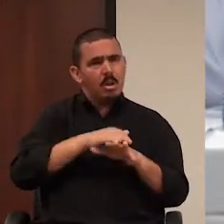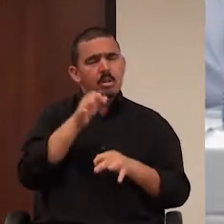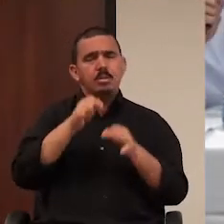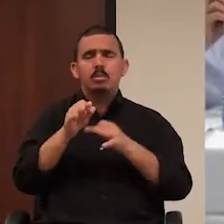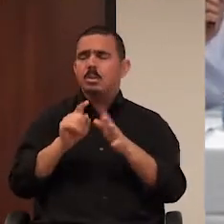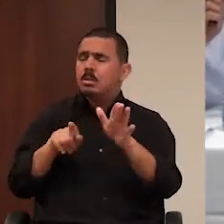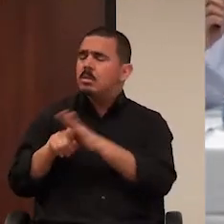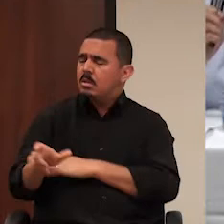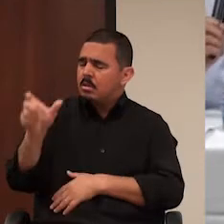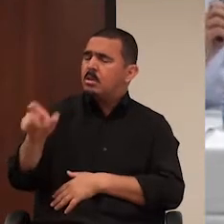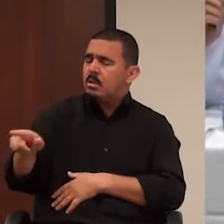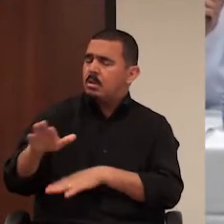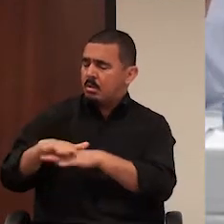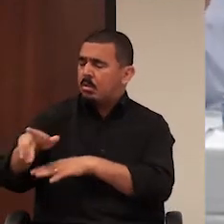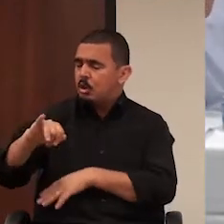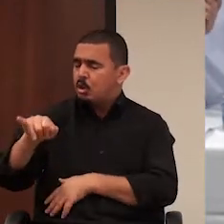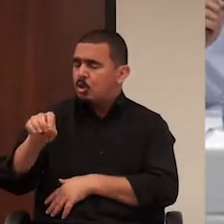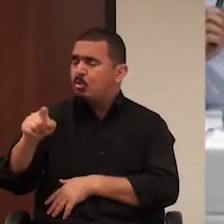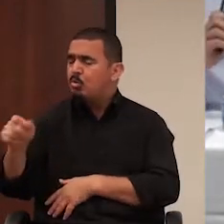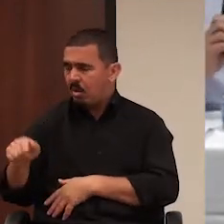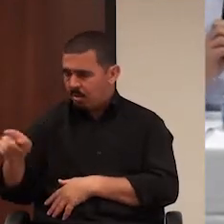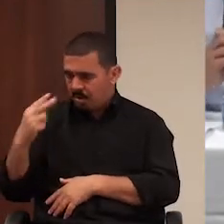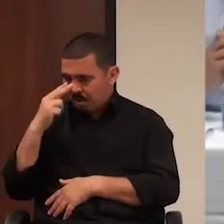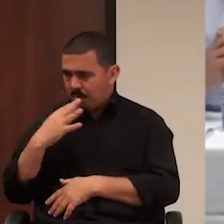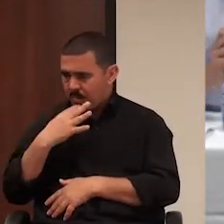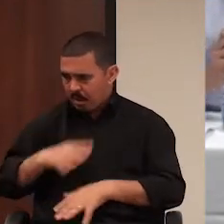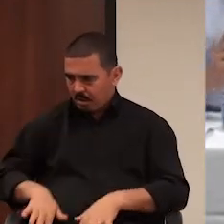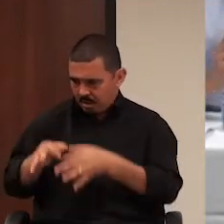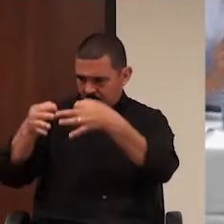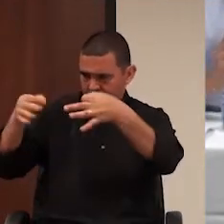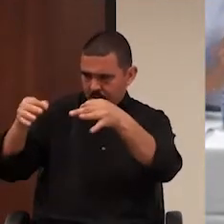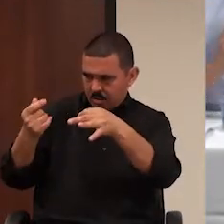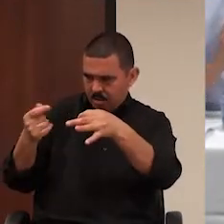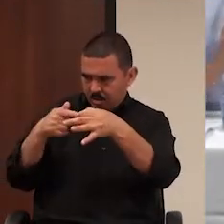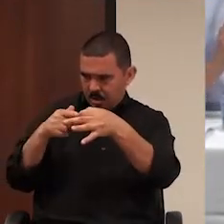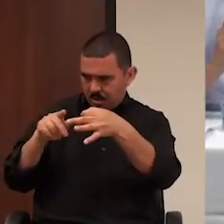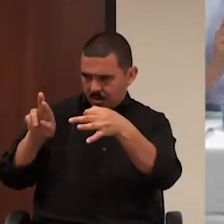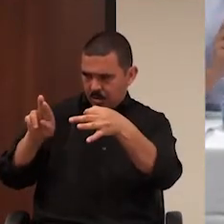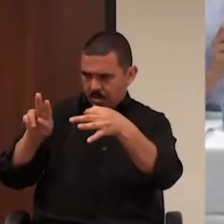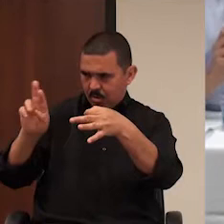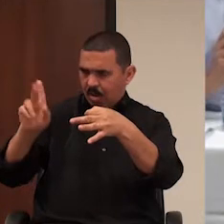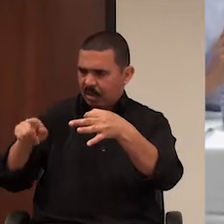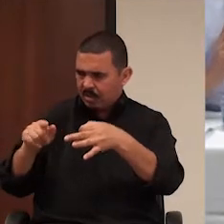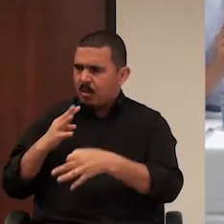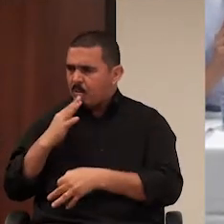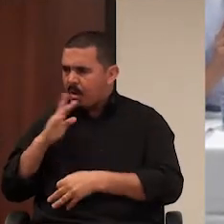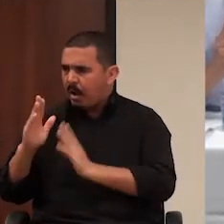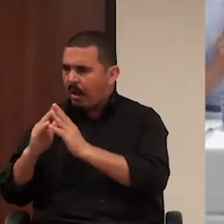o Joana, você reconhece essa nota aqui de R$2? Você sabe onde você mora? Você sabe o seu